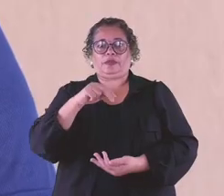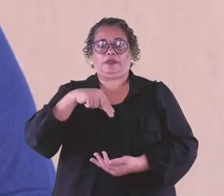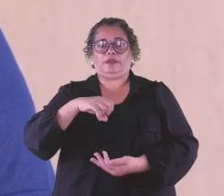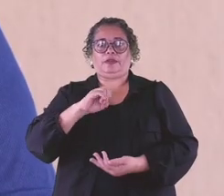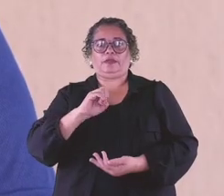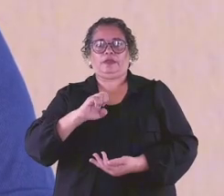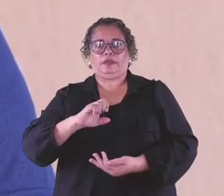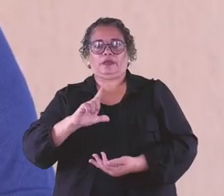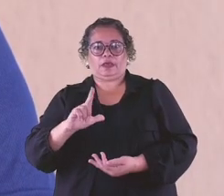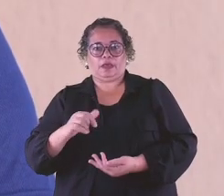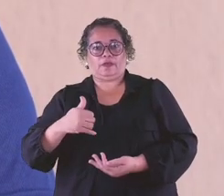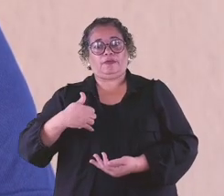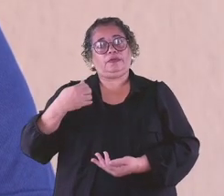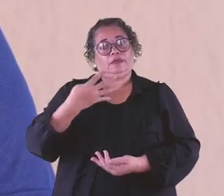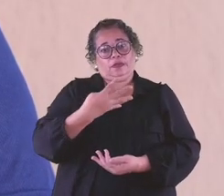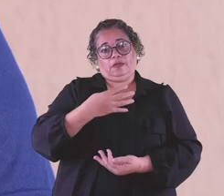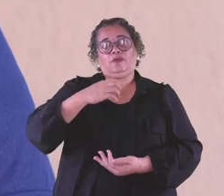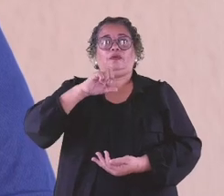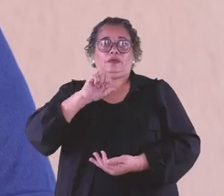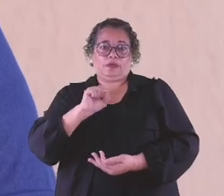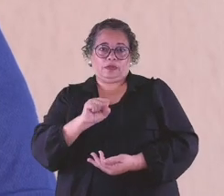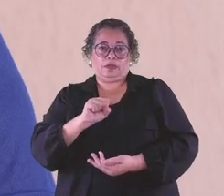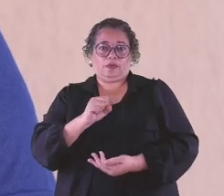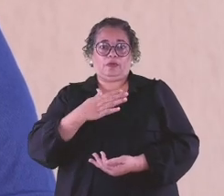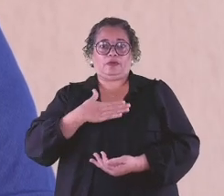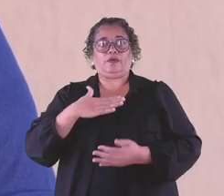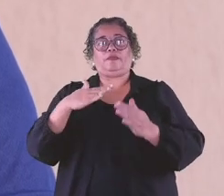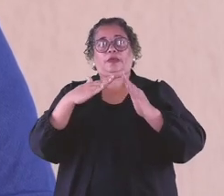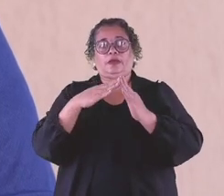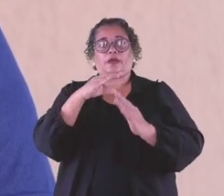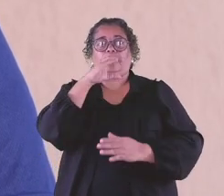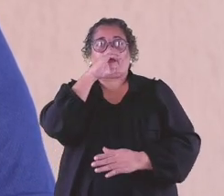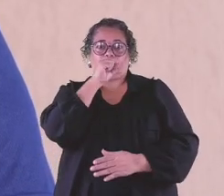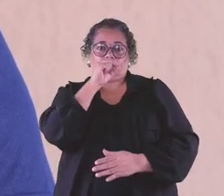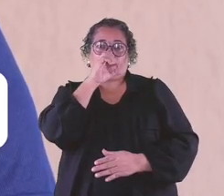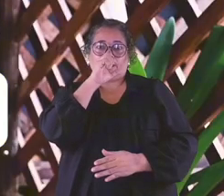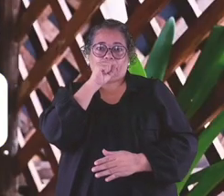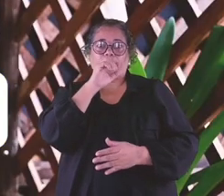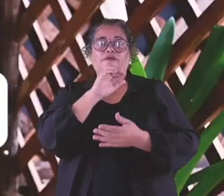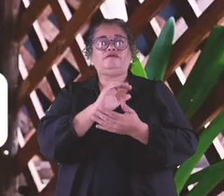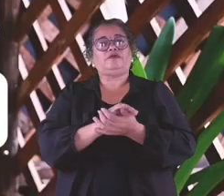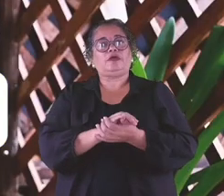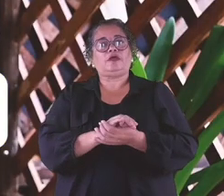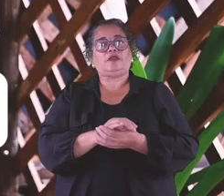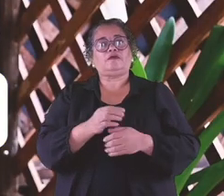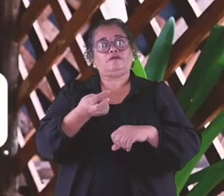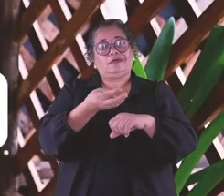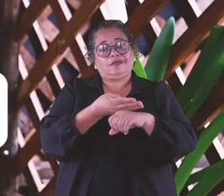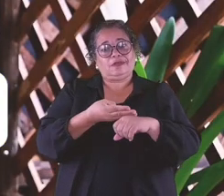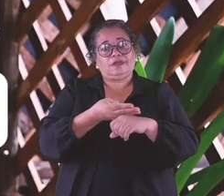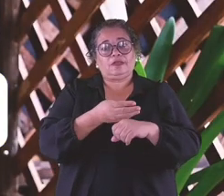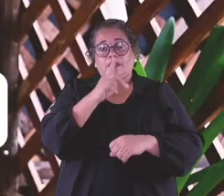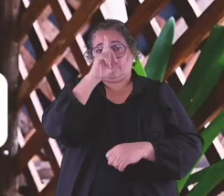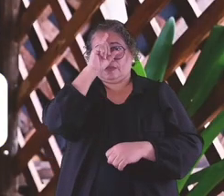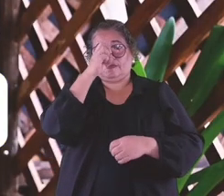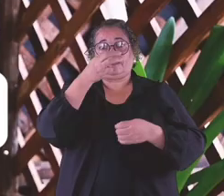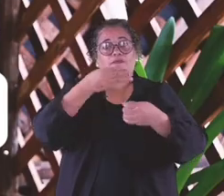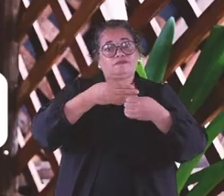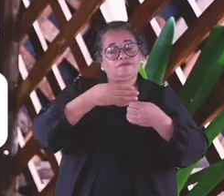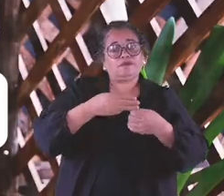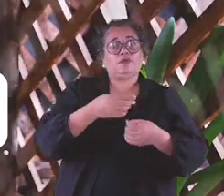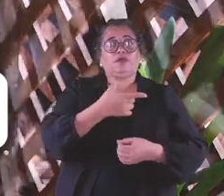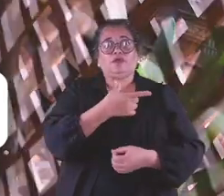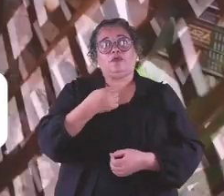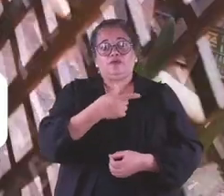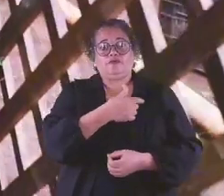sou Daniel Humberto Ribeiro, eu tenho 48 anos, moro no Laranjeiras. Eu venho me tratando no Hospital Municipal